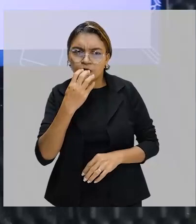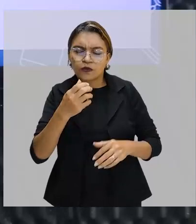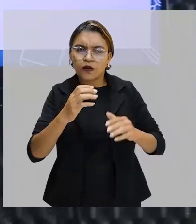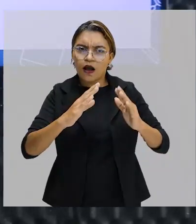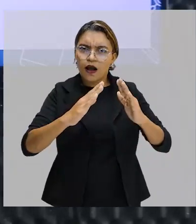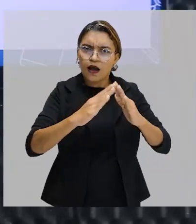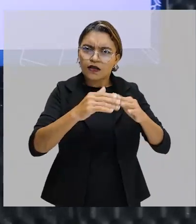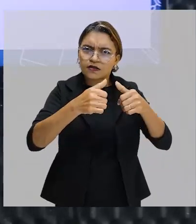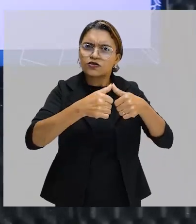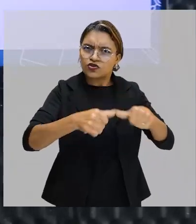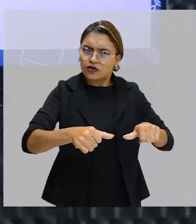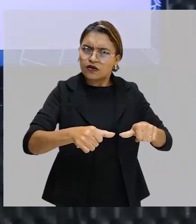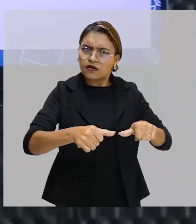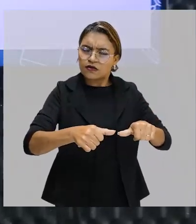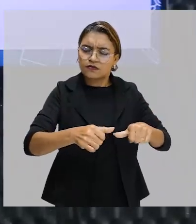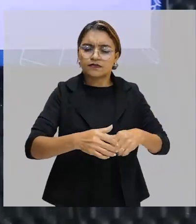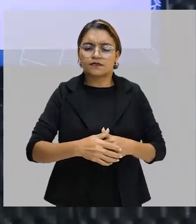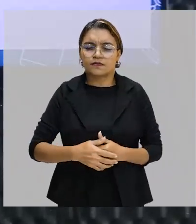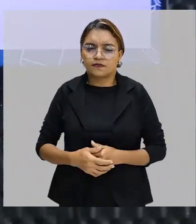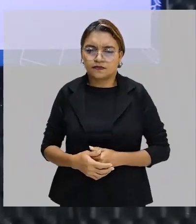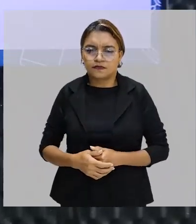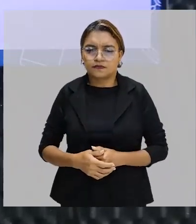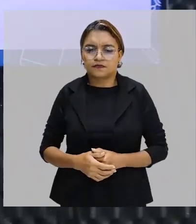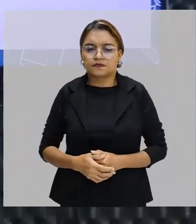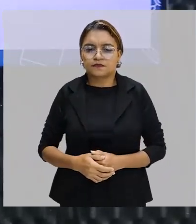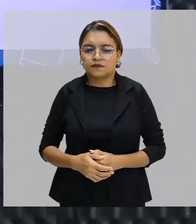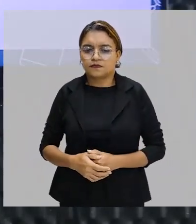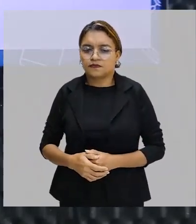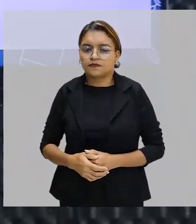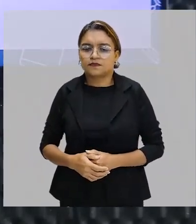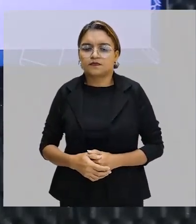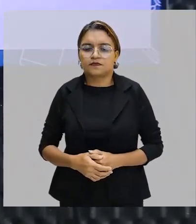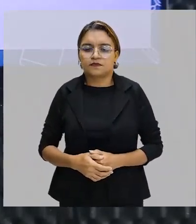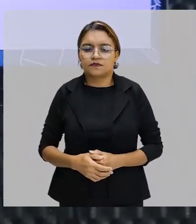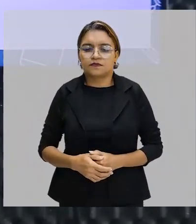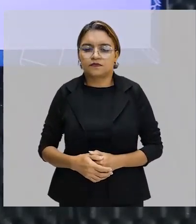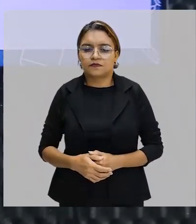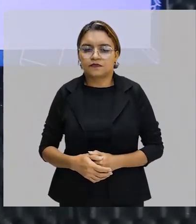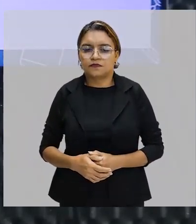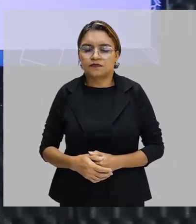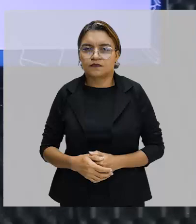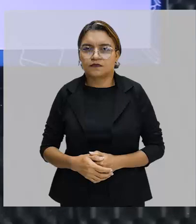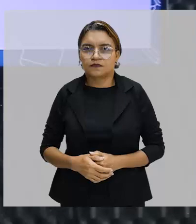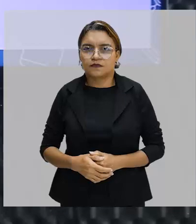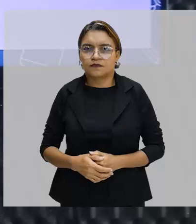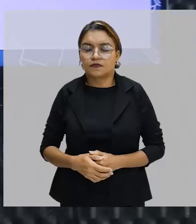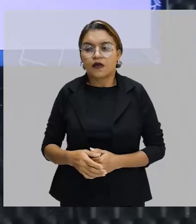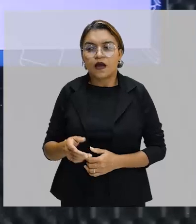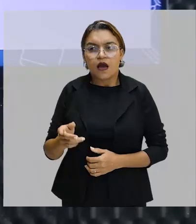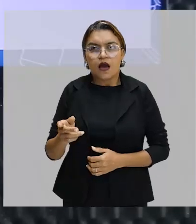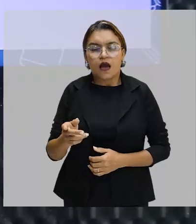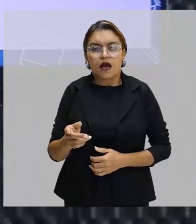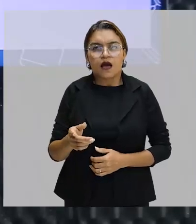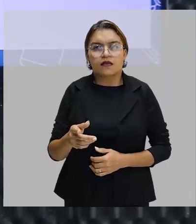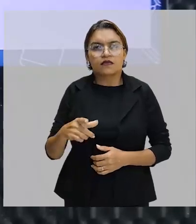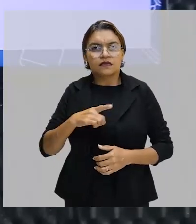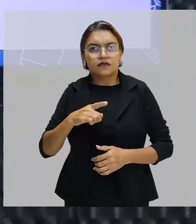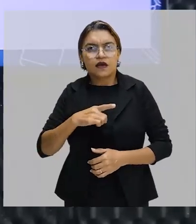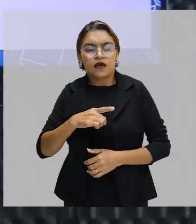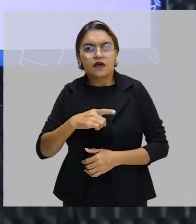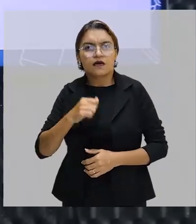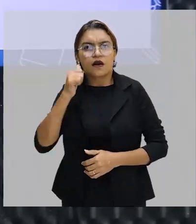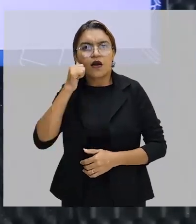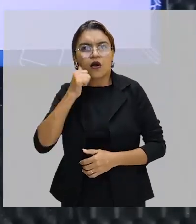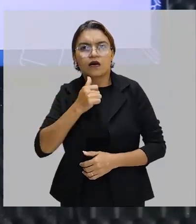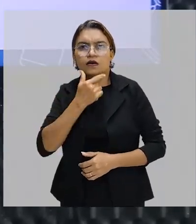cachorro está em casa. Are the nurses on a break? Os enfermeiros ou as enfermeiras estão